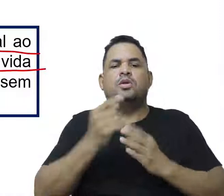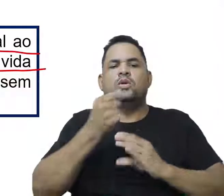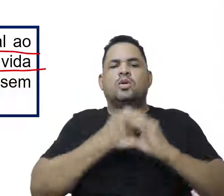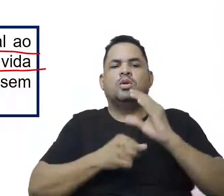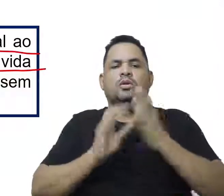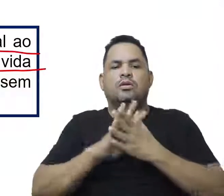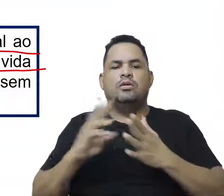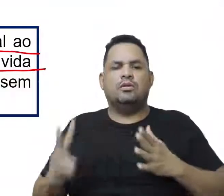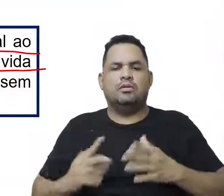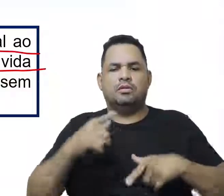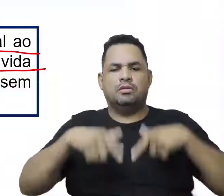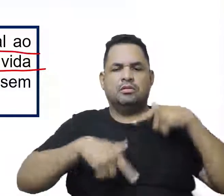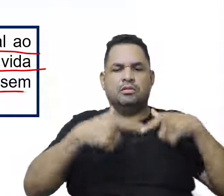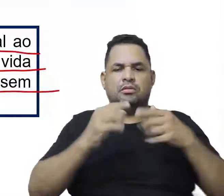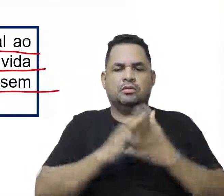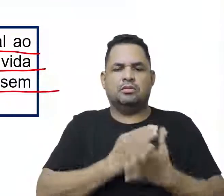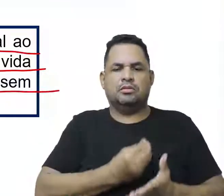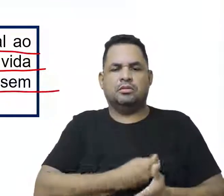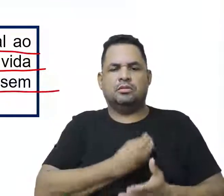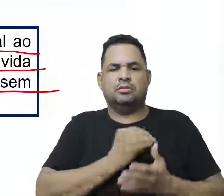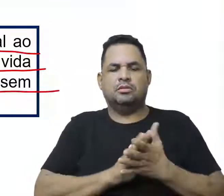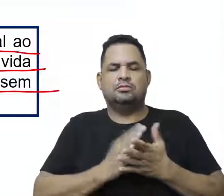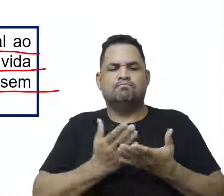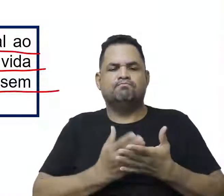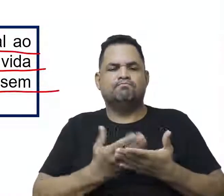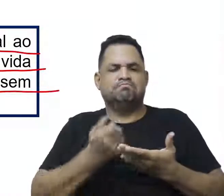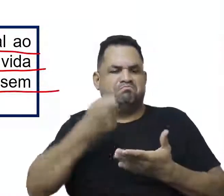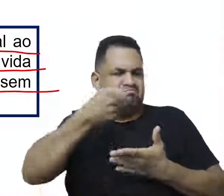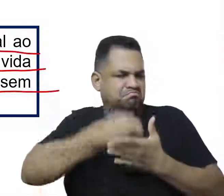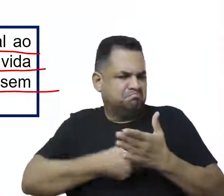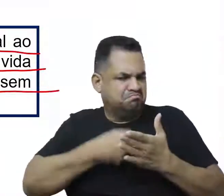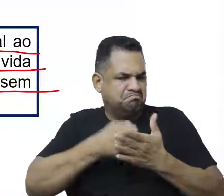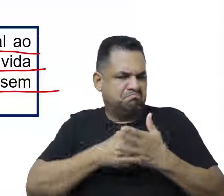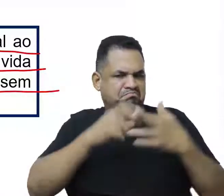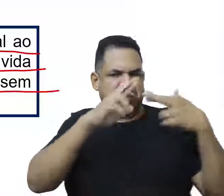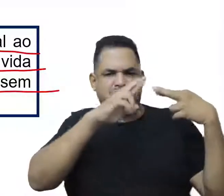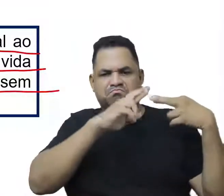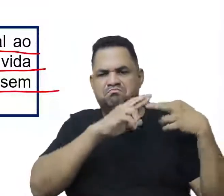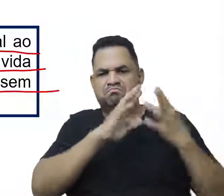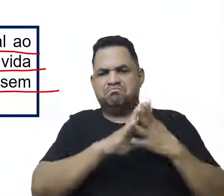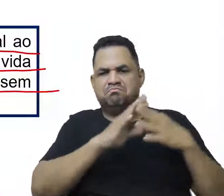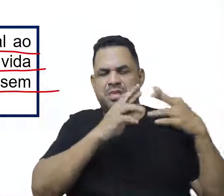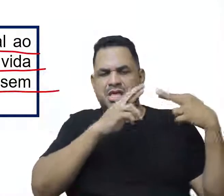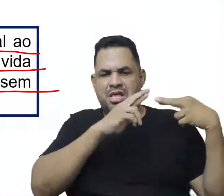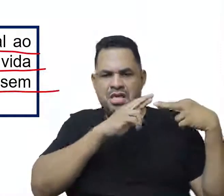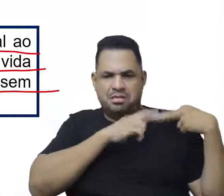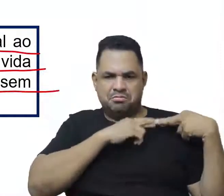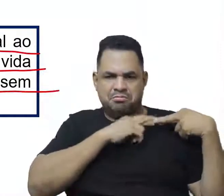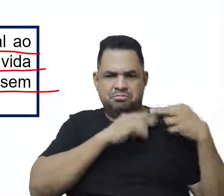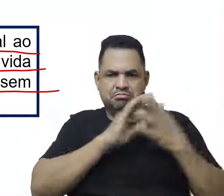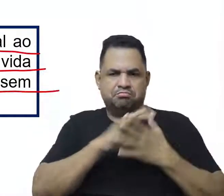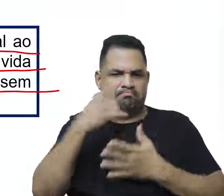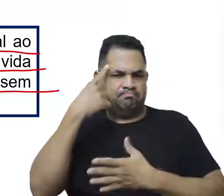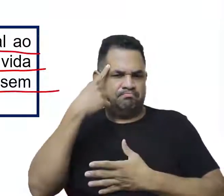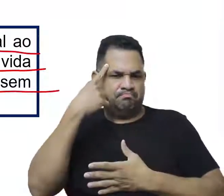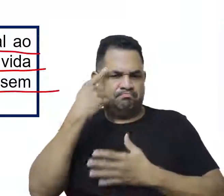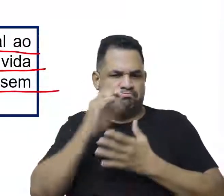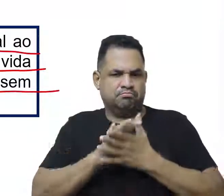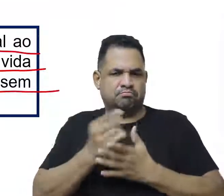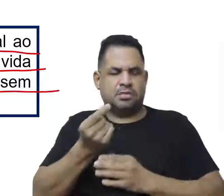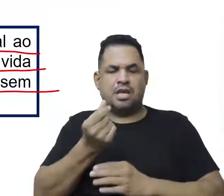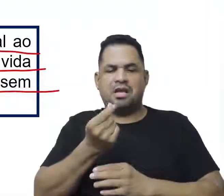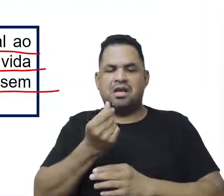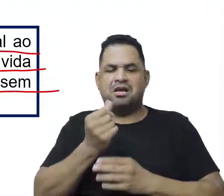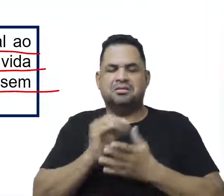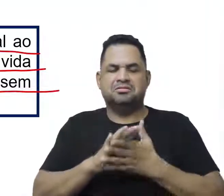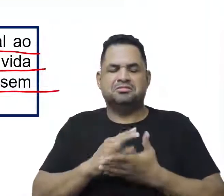e o modo de vida disciplinado responsável e racional sem gastos ostentosos Esse estudo